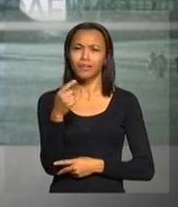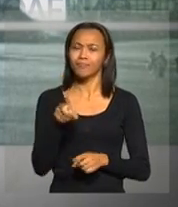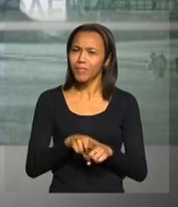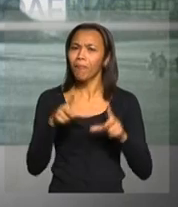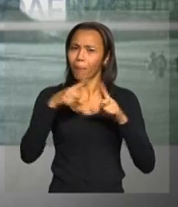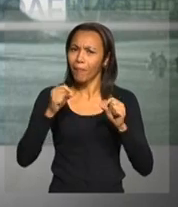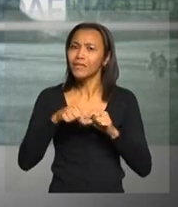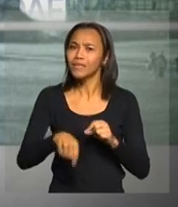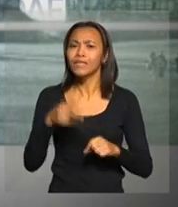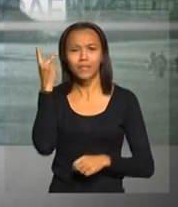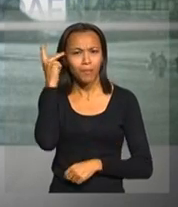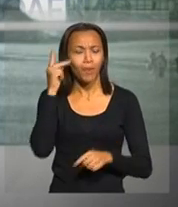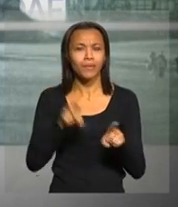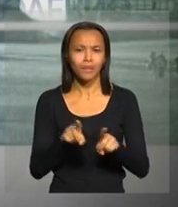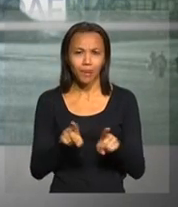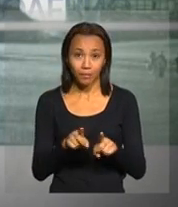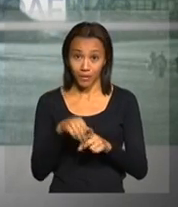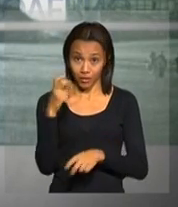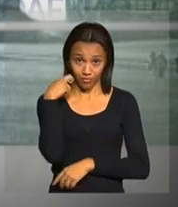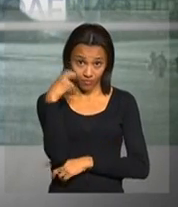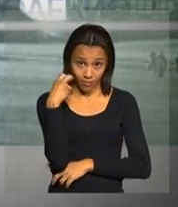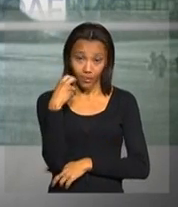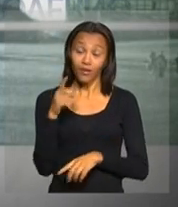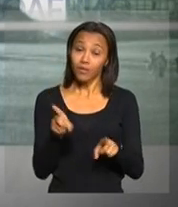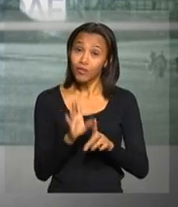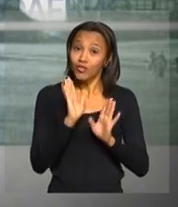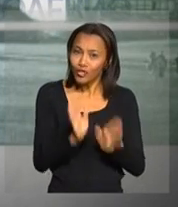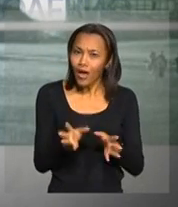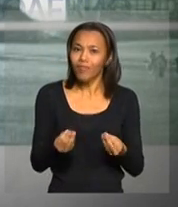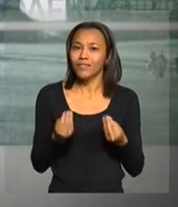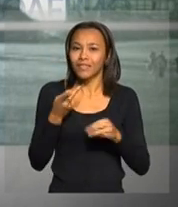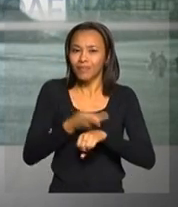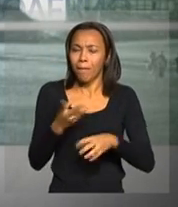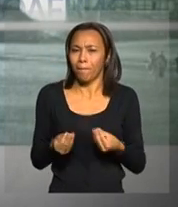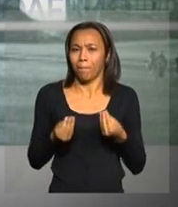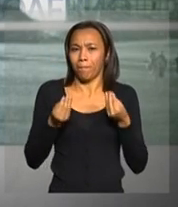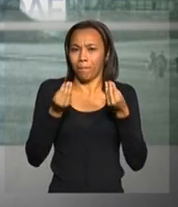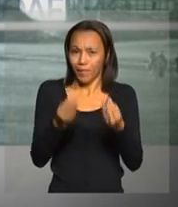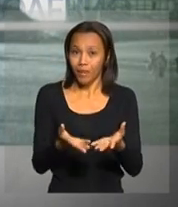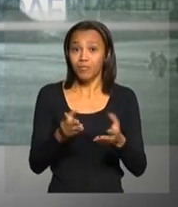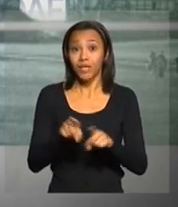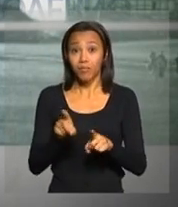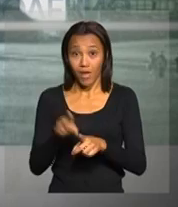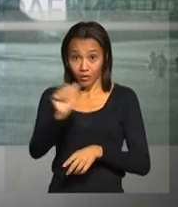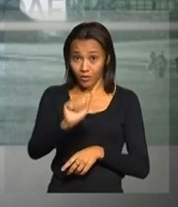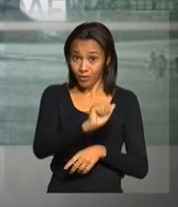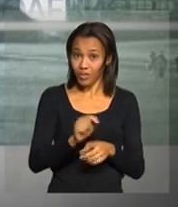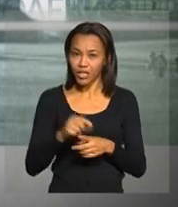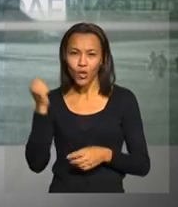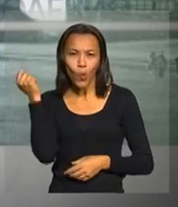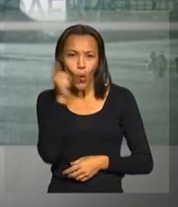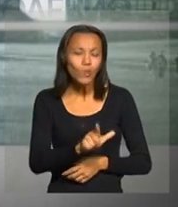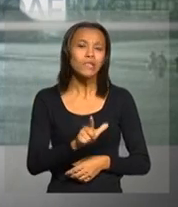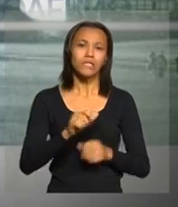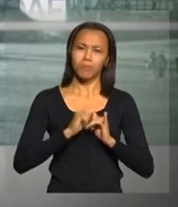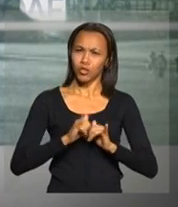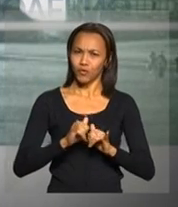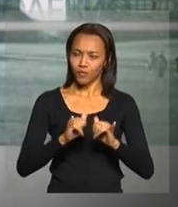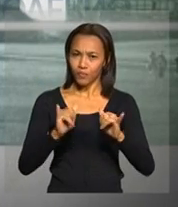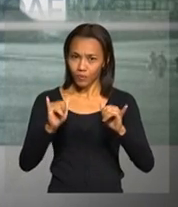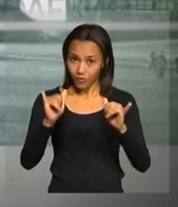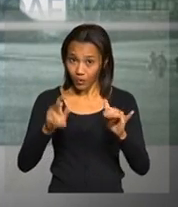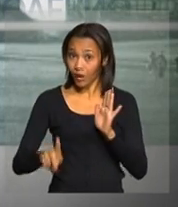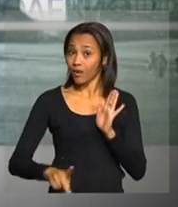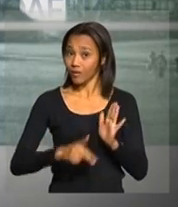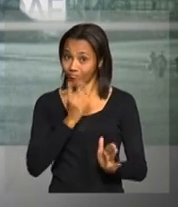Federal, São Paulo e Rio Grande do Norte. Também foram premiadas pessoas e instituições que se destacaram na mobilização